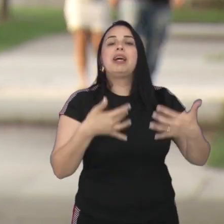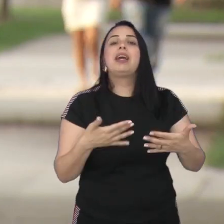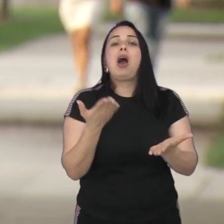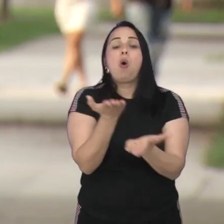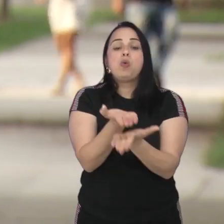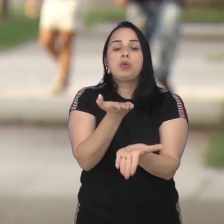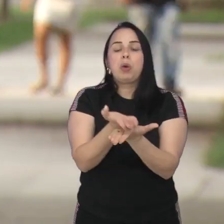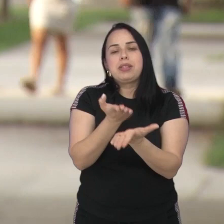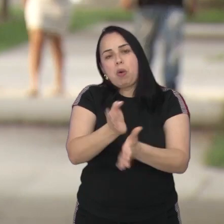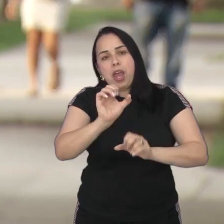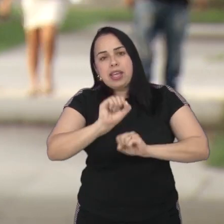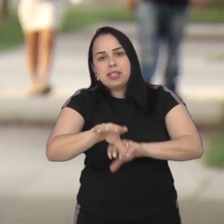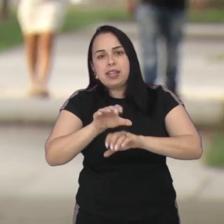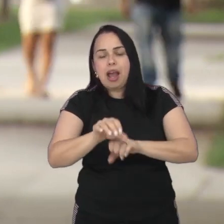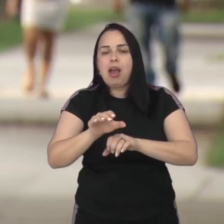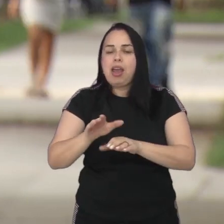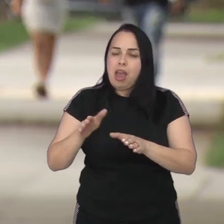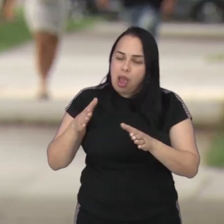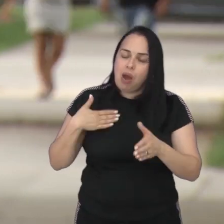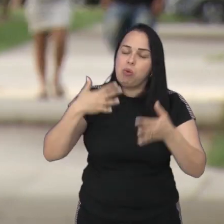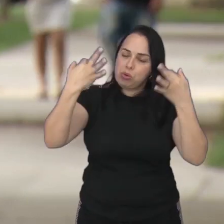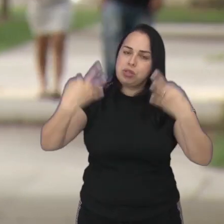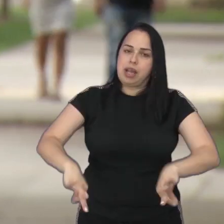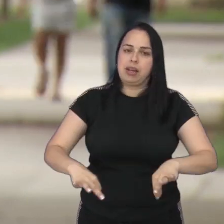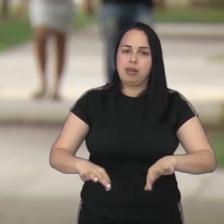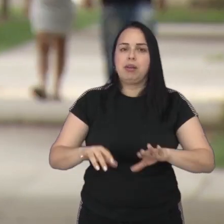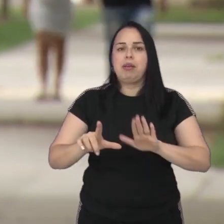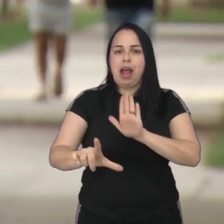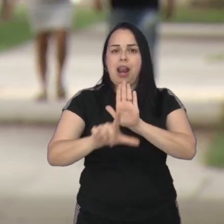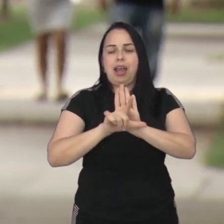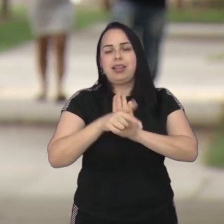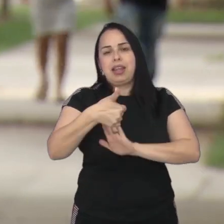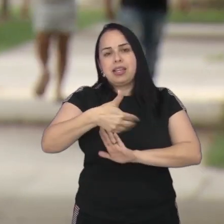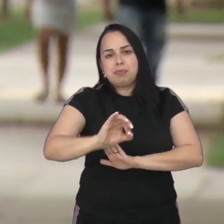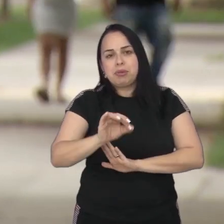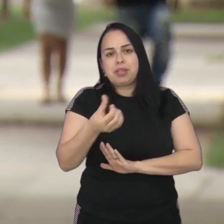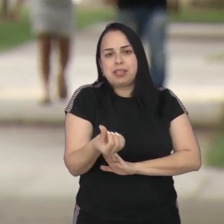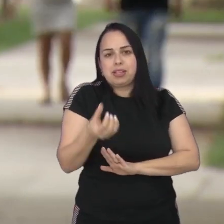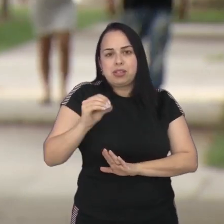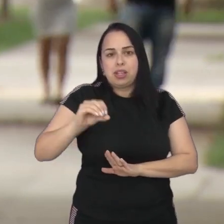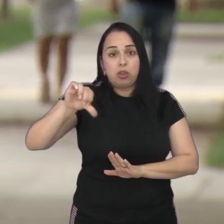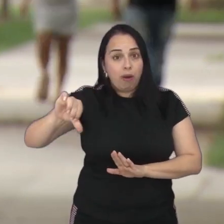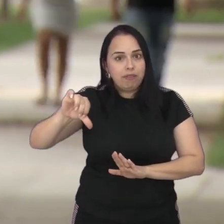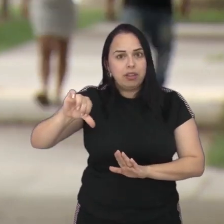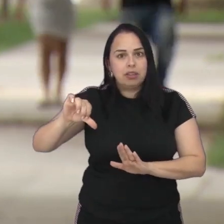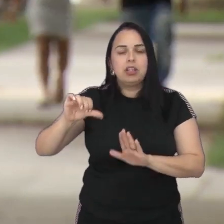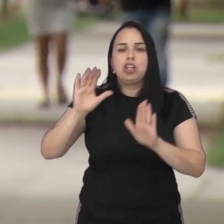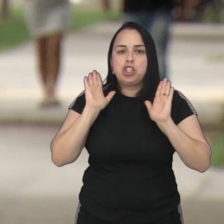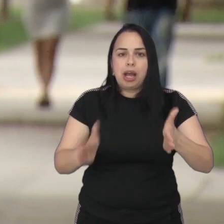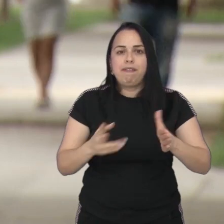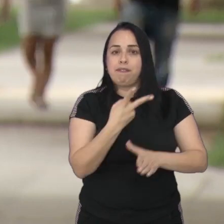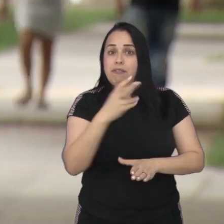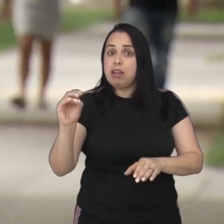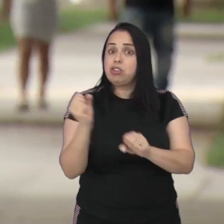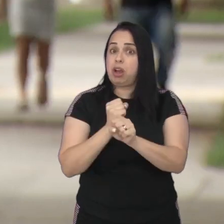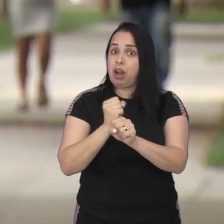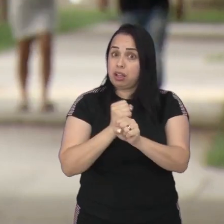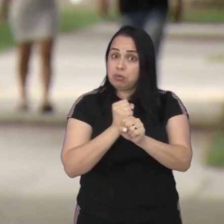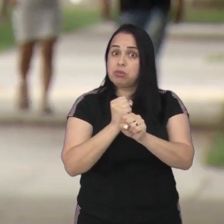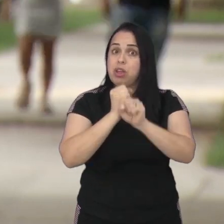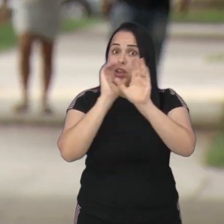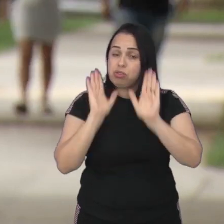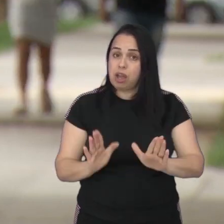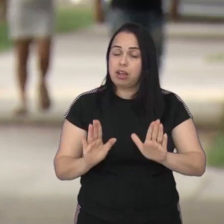que a educação é o caminho. Em janeiro desse ano, a Lei 10.639 completou 2